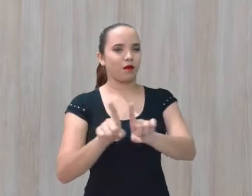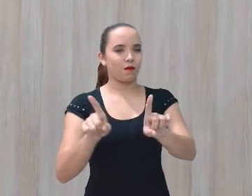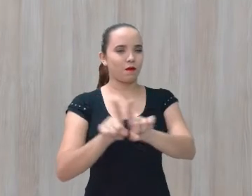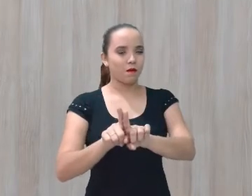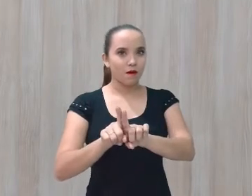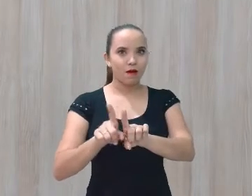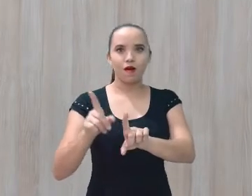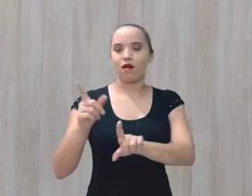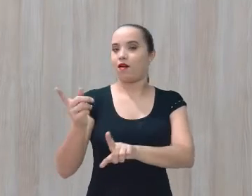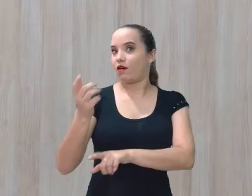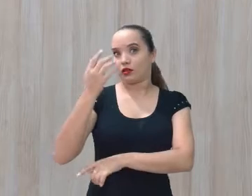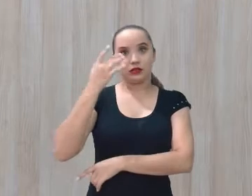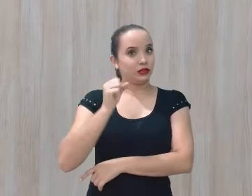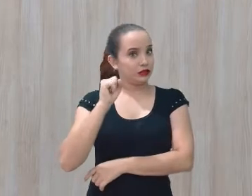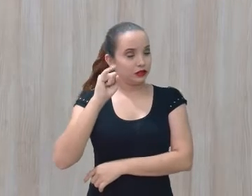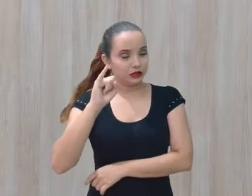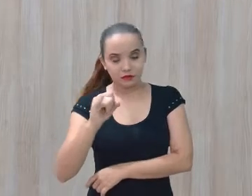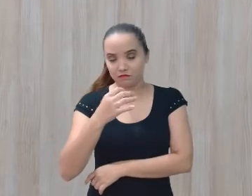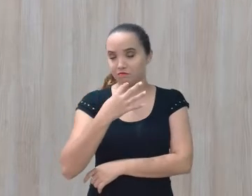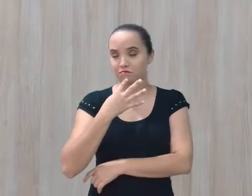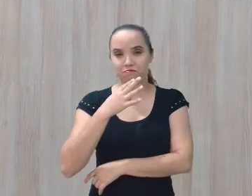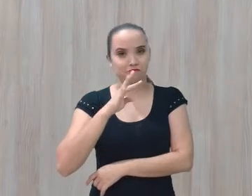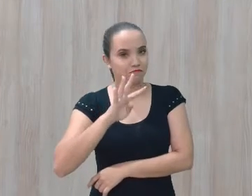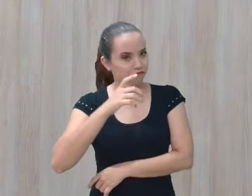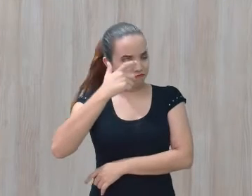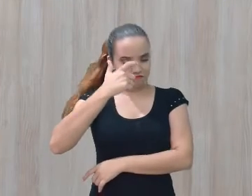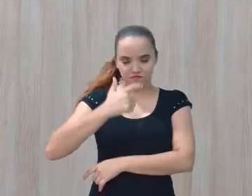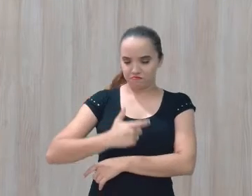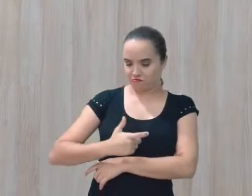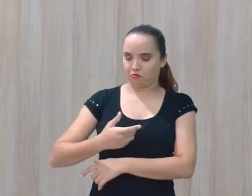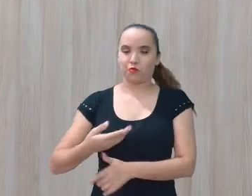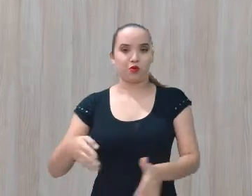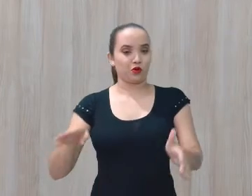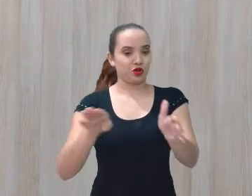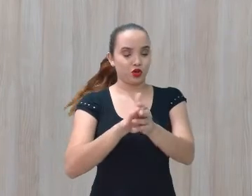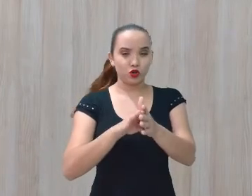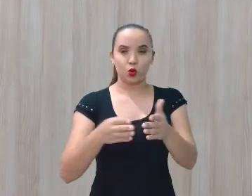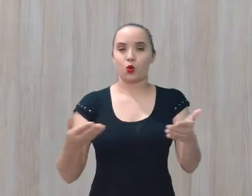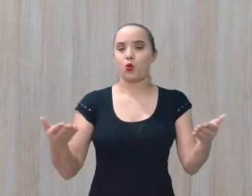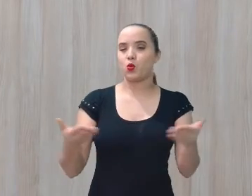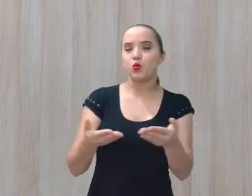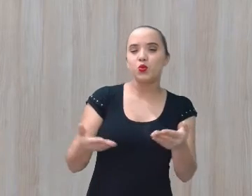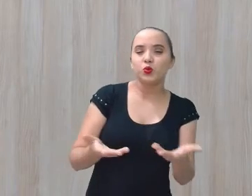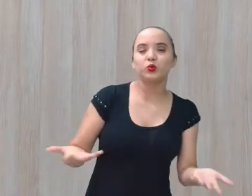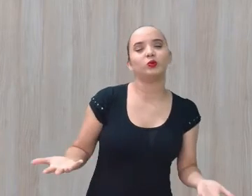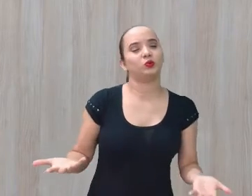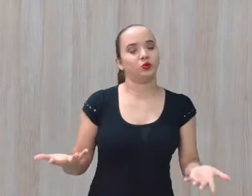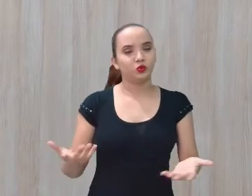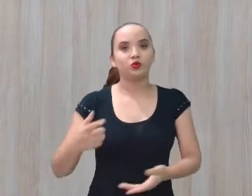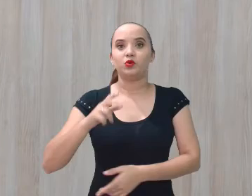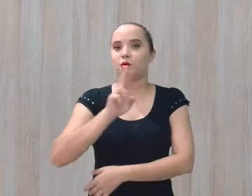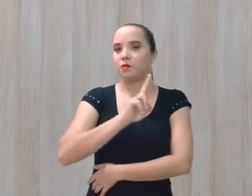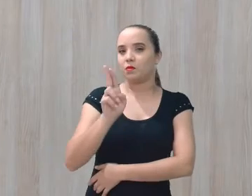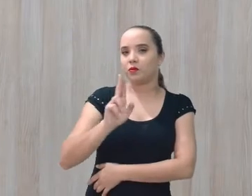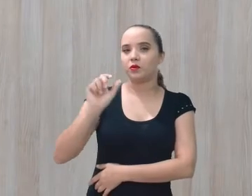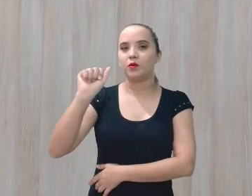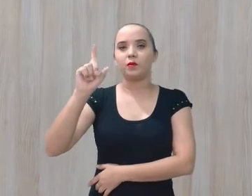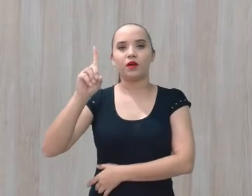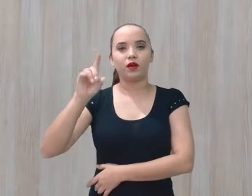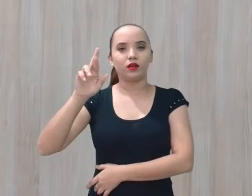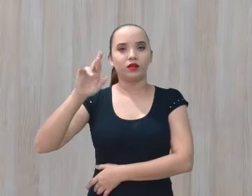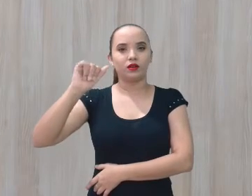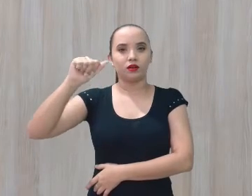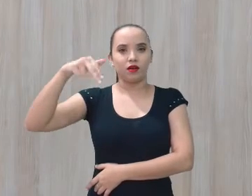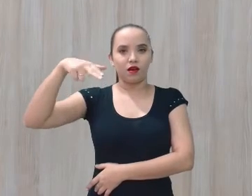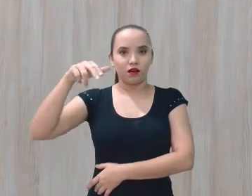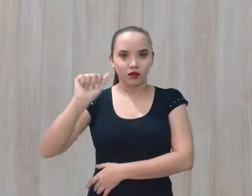que ainda não me conhecem, não é? De repente chegaram na aula para assistir hoje. Meu nome é Adriana Maria, que